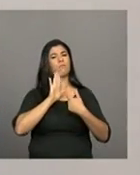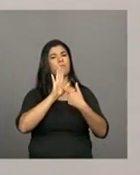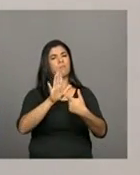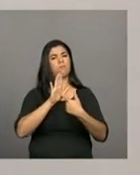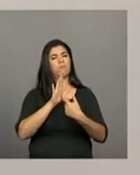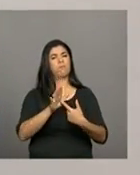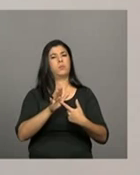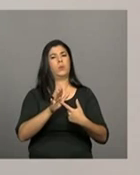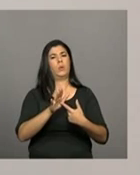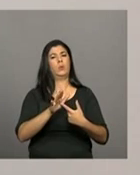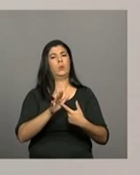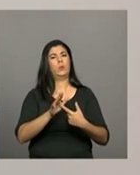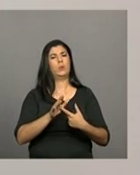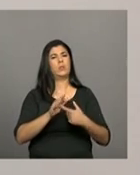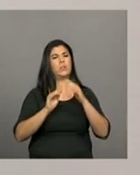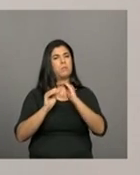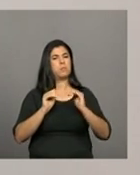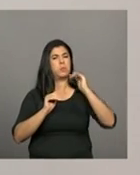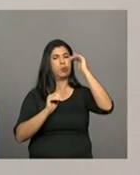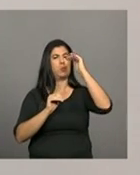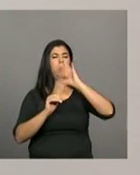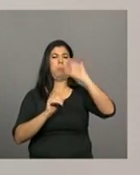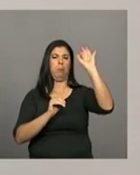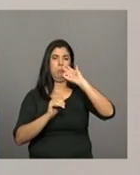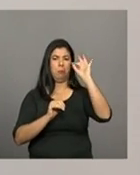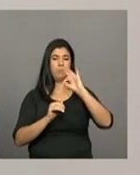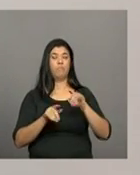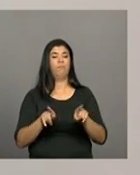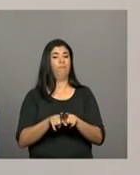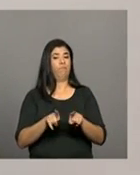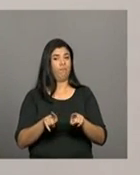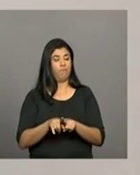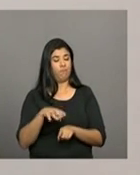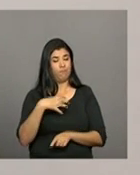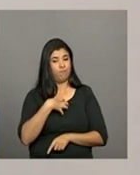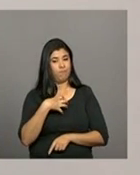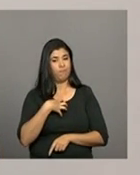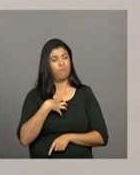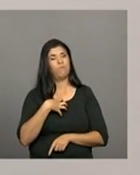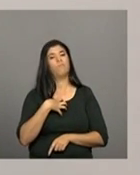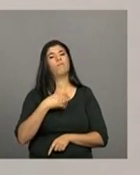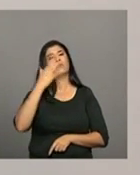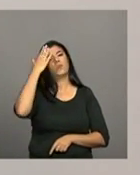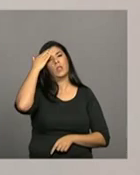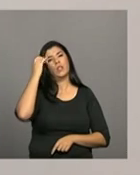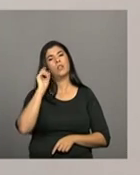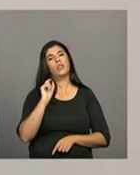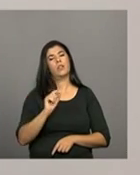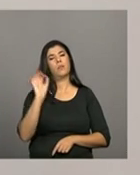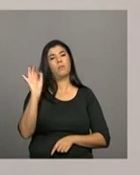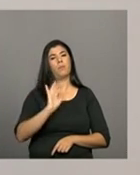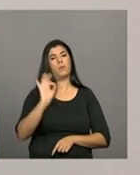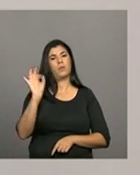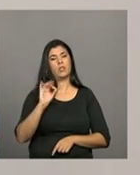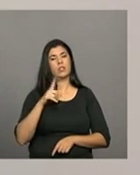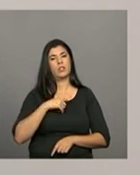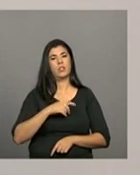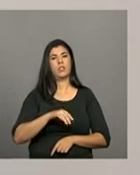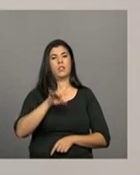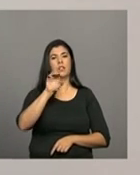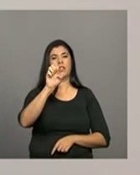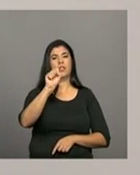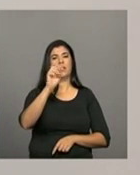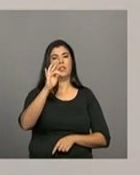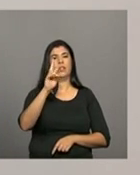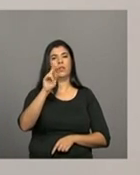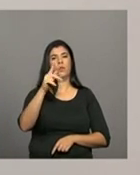fortes. Sei que os índices de violência e também o índice de estupro